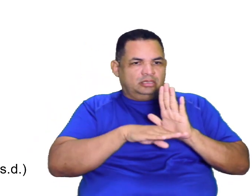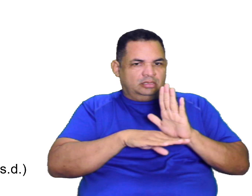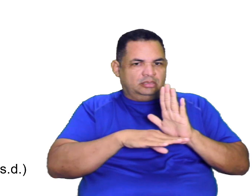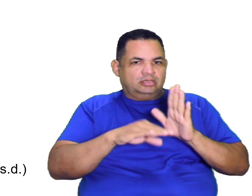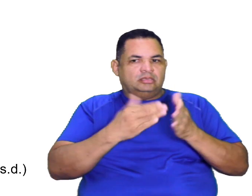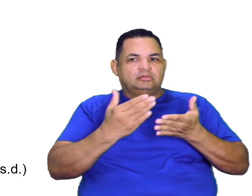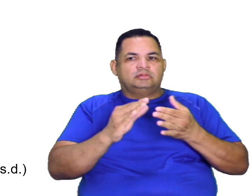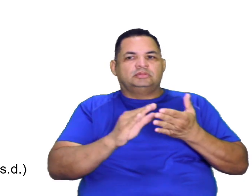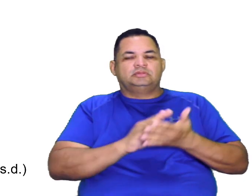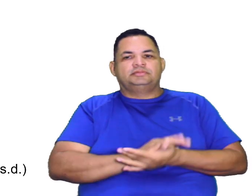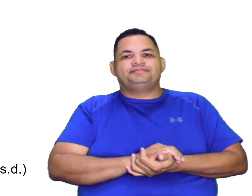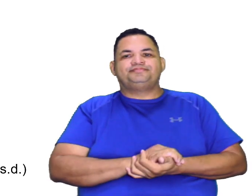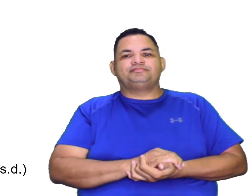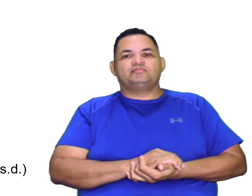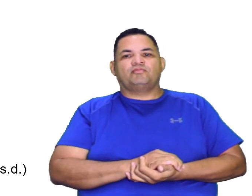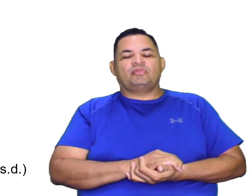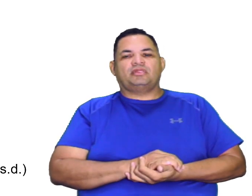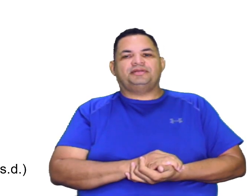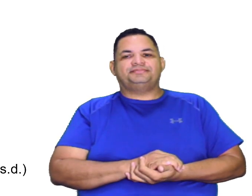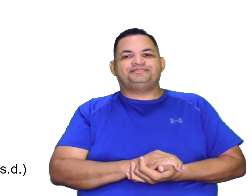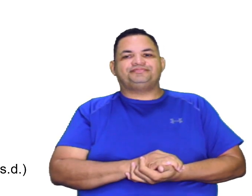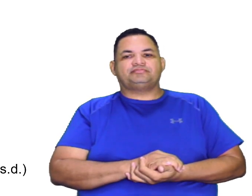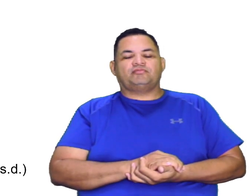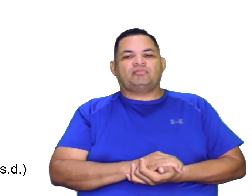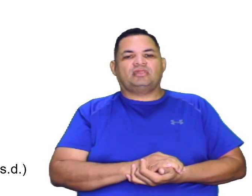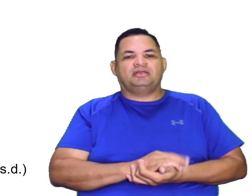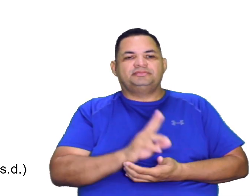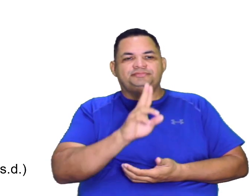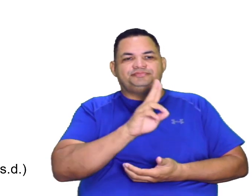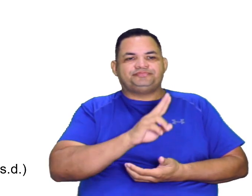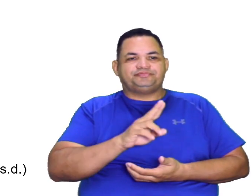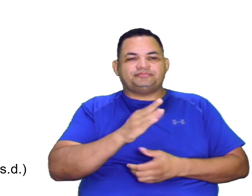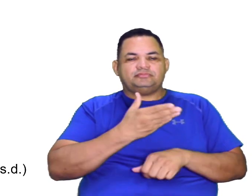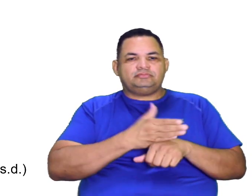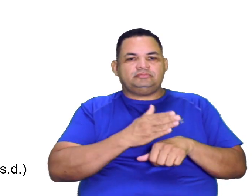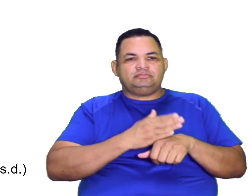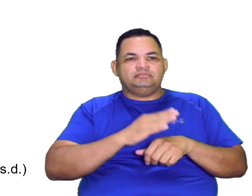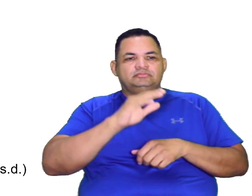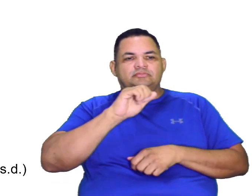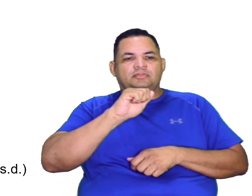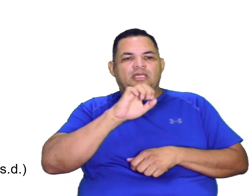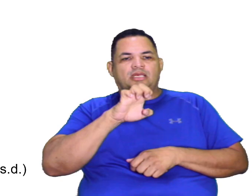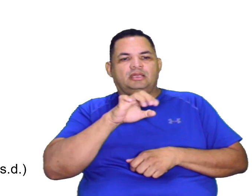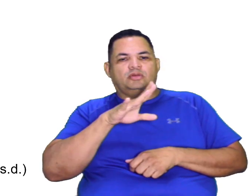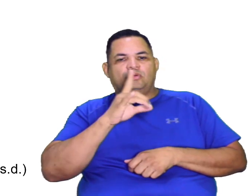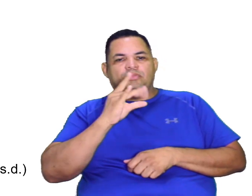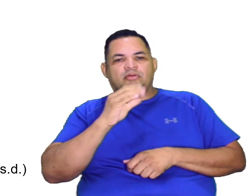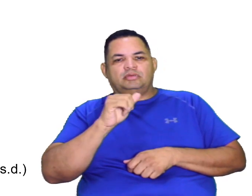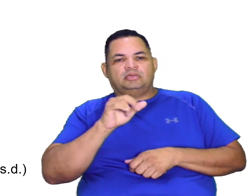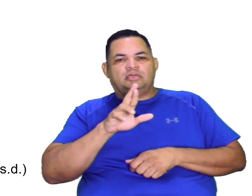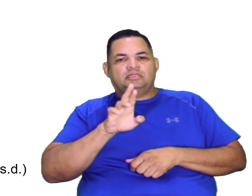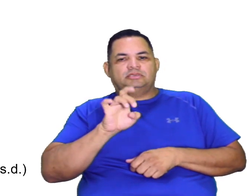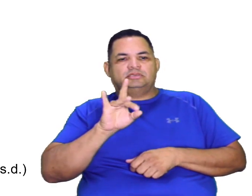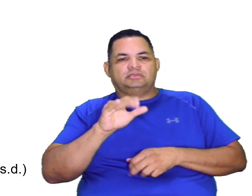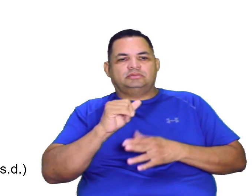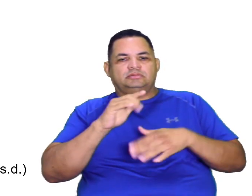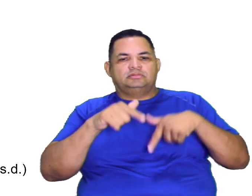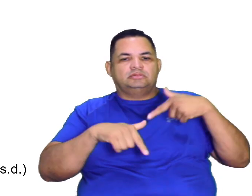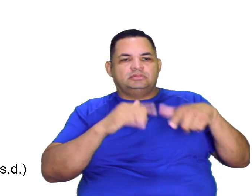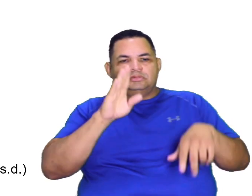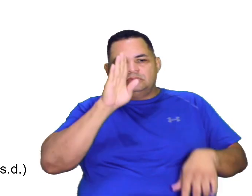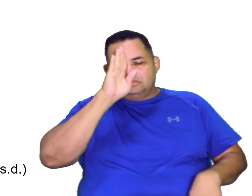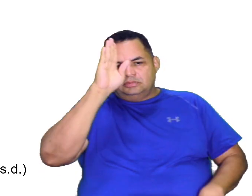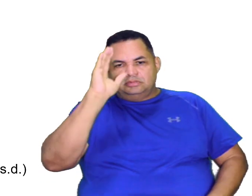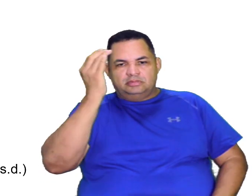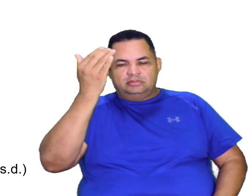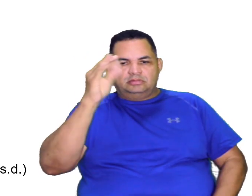física para os idosos, tem aí a utilização de exercícios aeróbicos e resistidos, né, para trabalhar